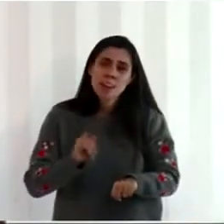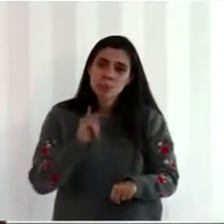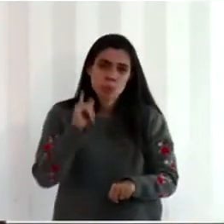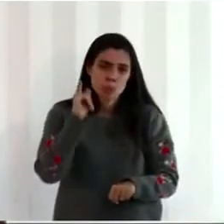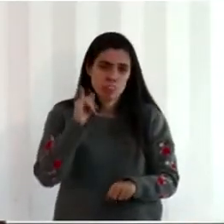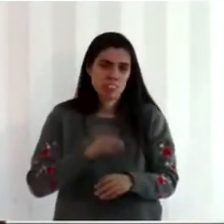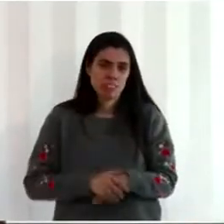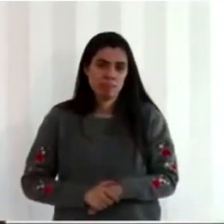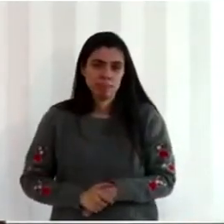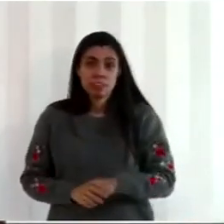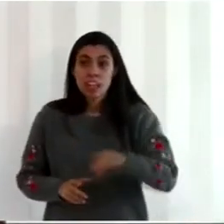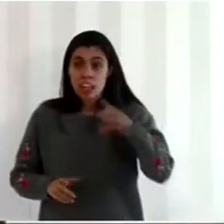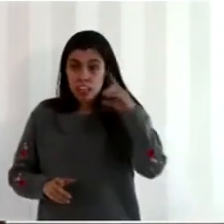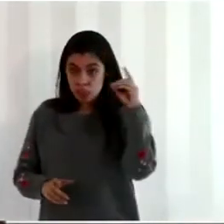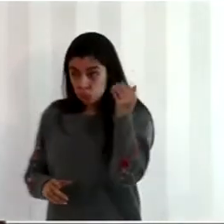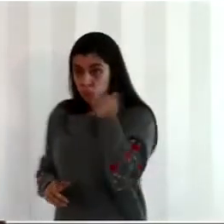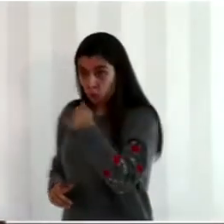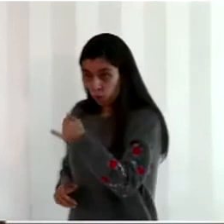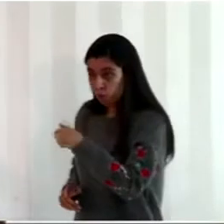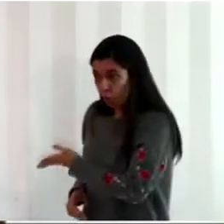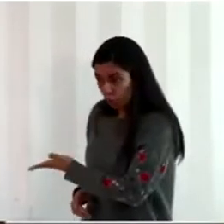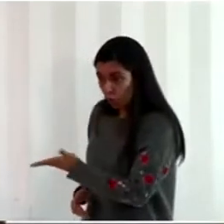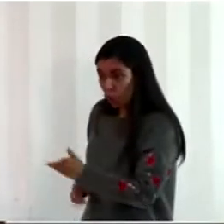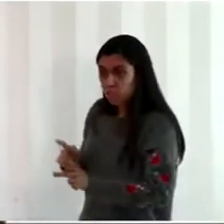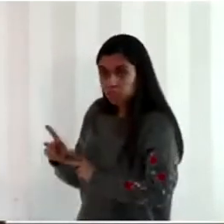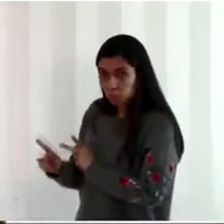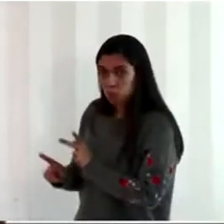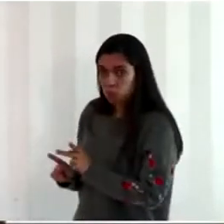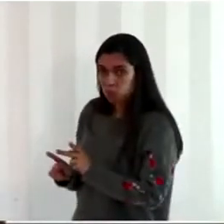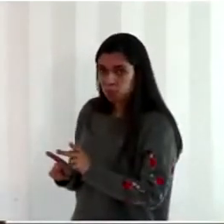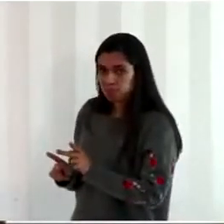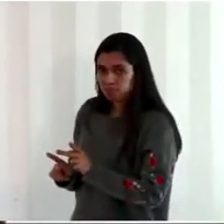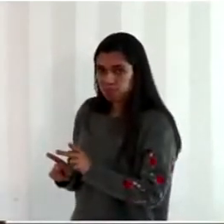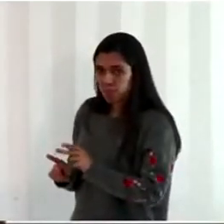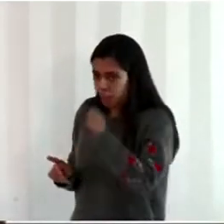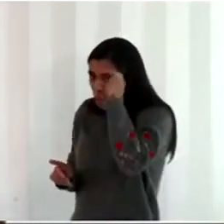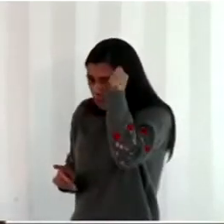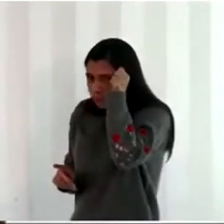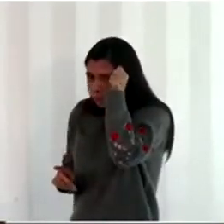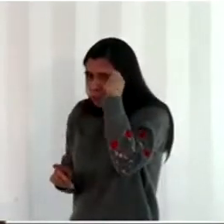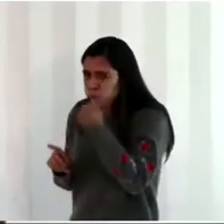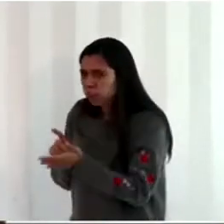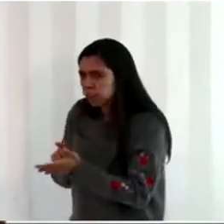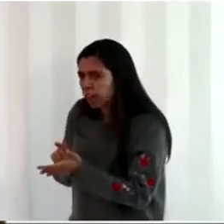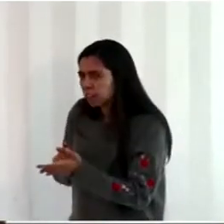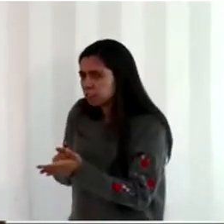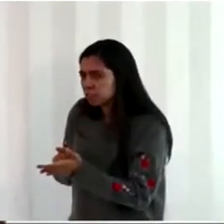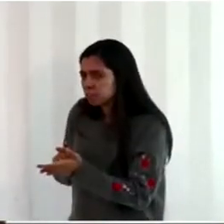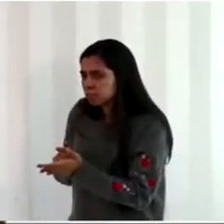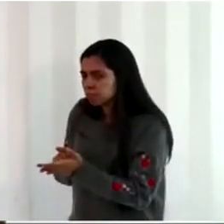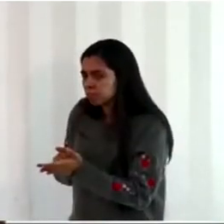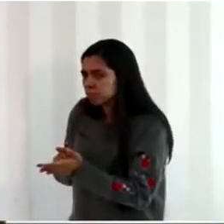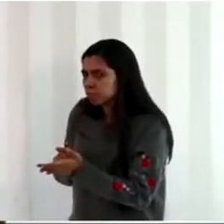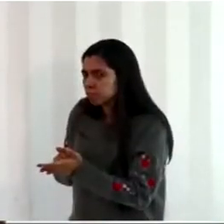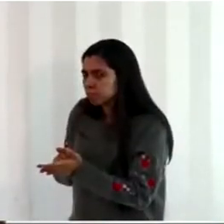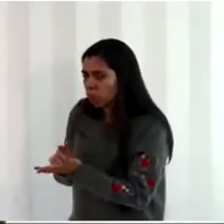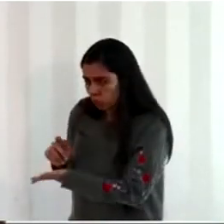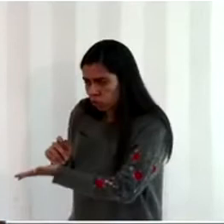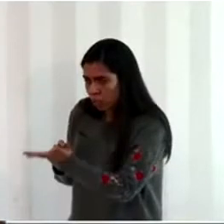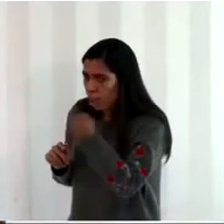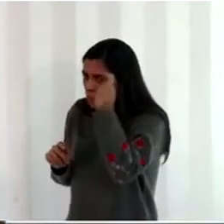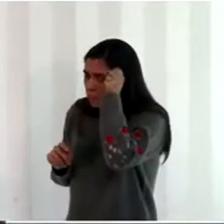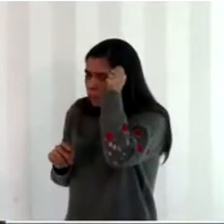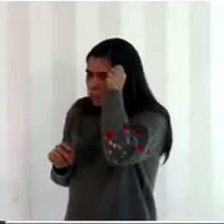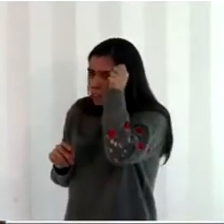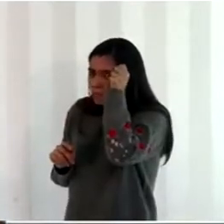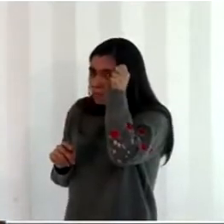colher. Mas para tanto, andem na minha presença, sejam obedientes à minha palavra. Mas